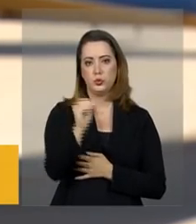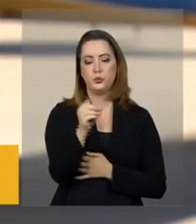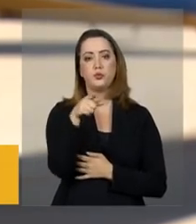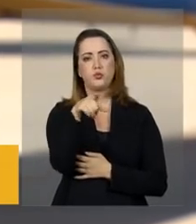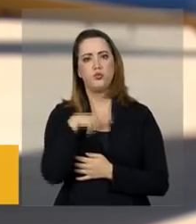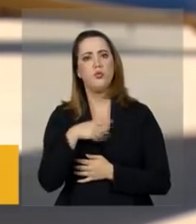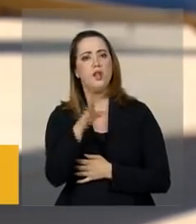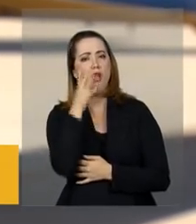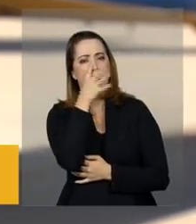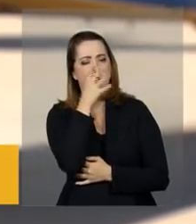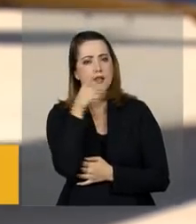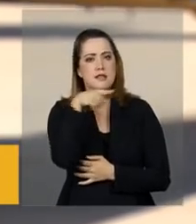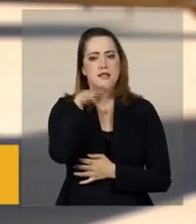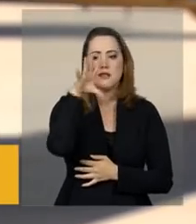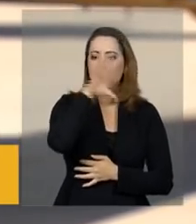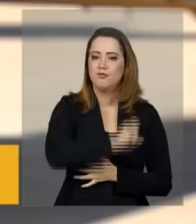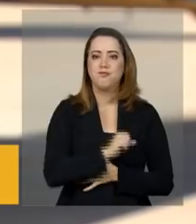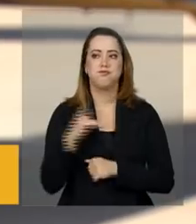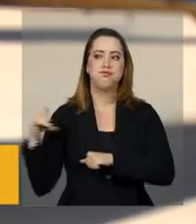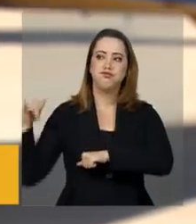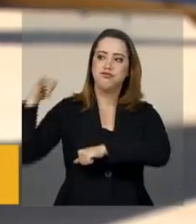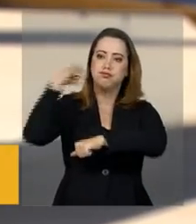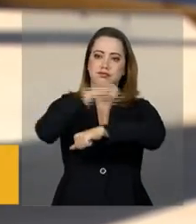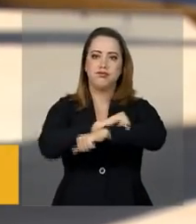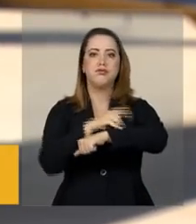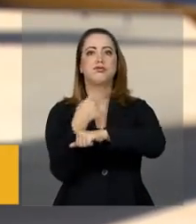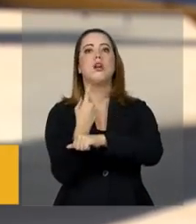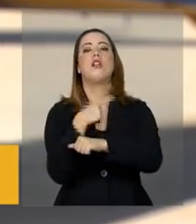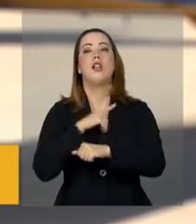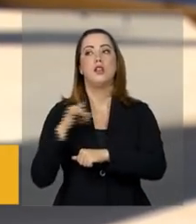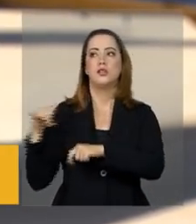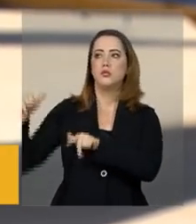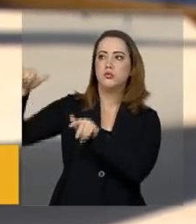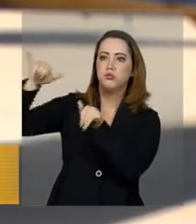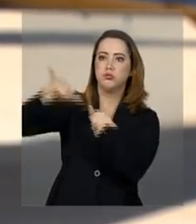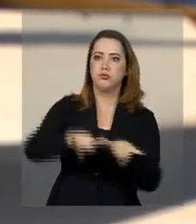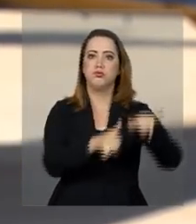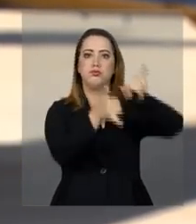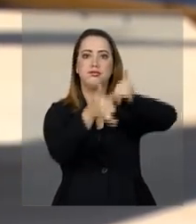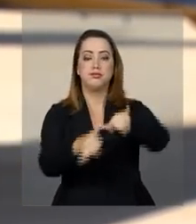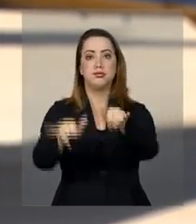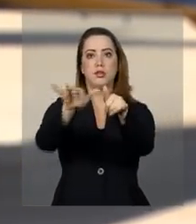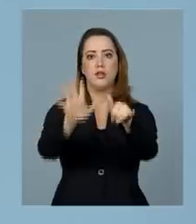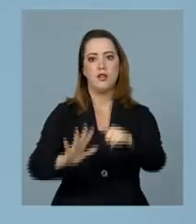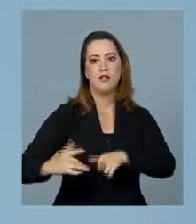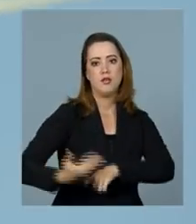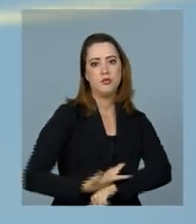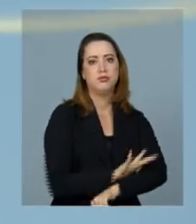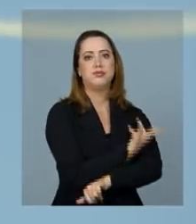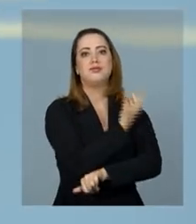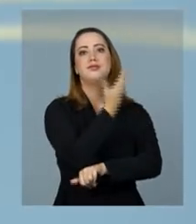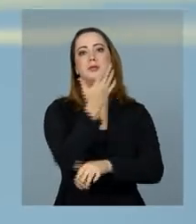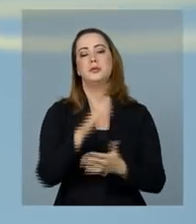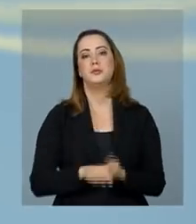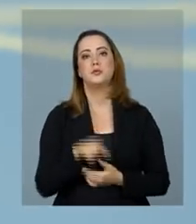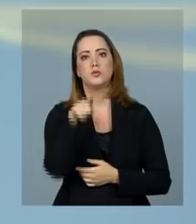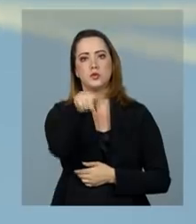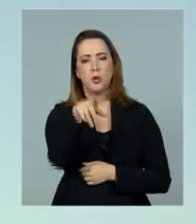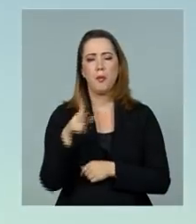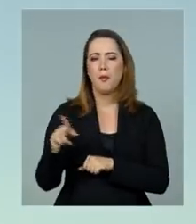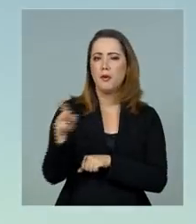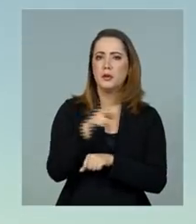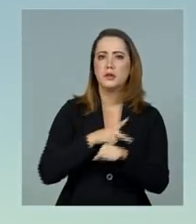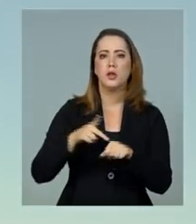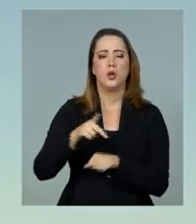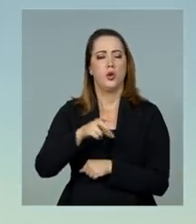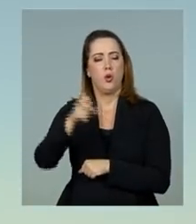O voo em si ele é apaixonante, né? E as acrobacias elas trazem uma emoção a mais. É um patrimônio do Brasil.